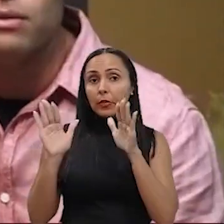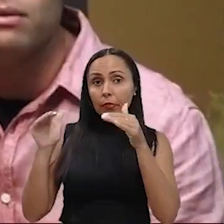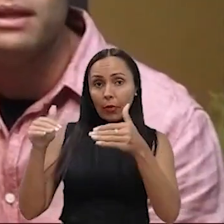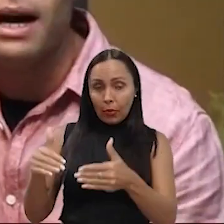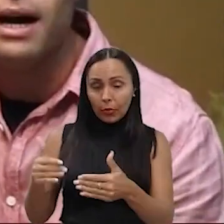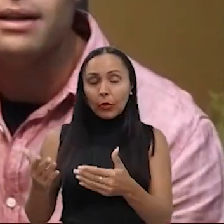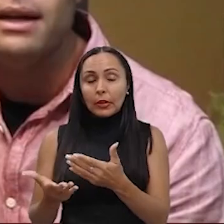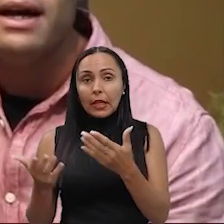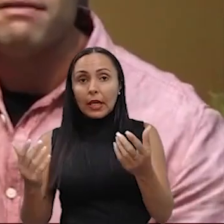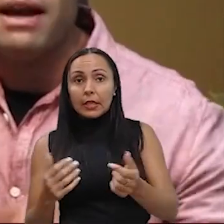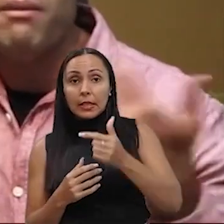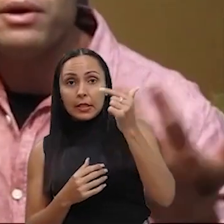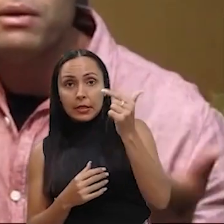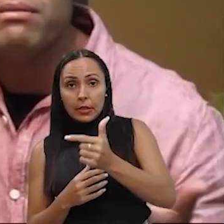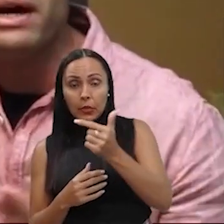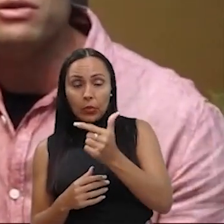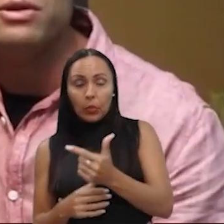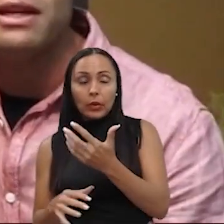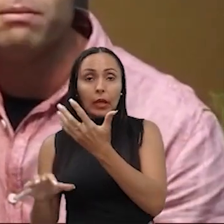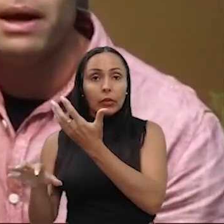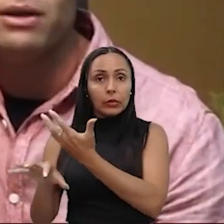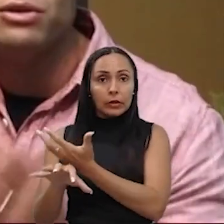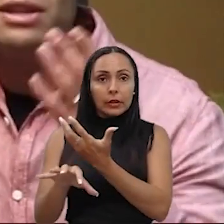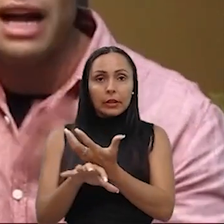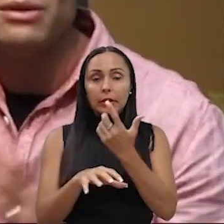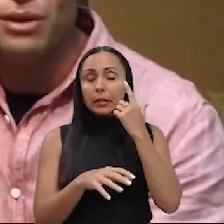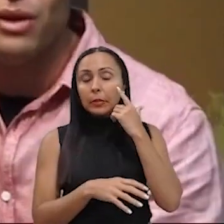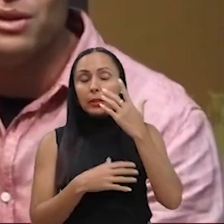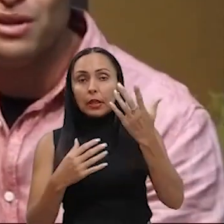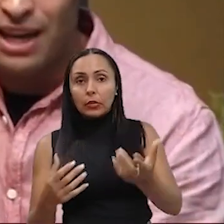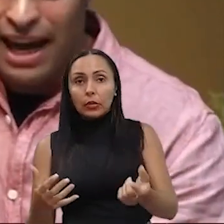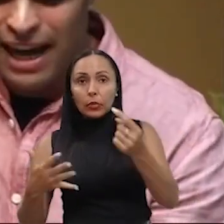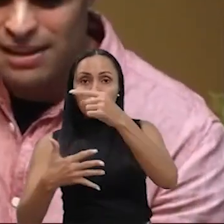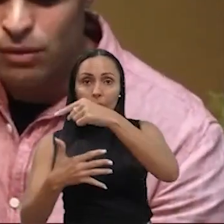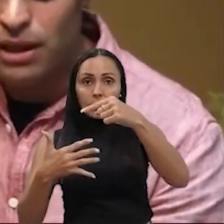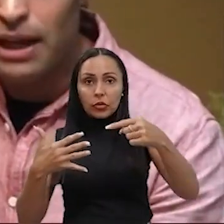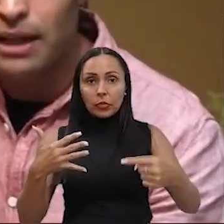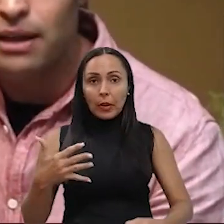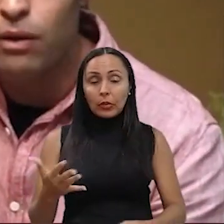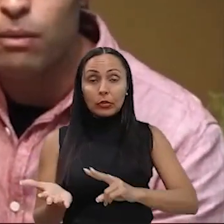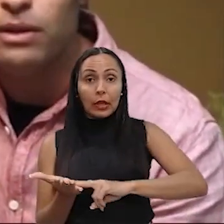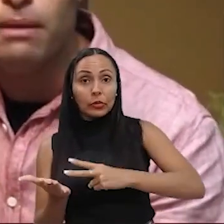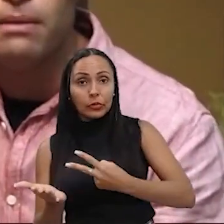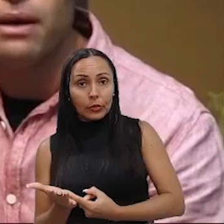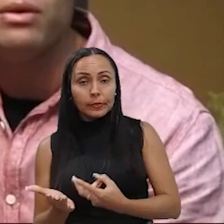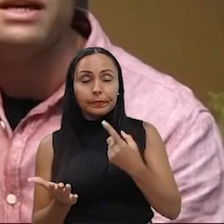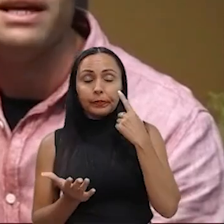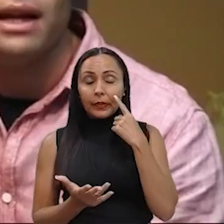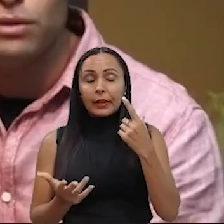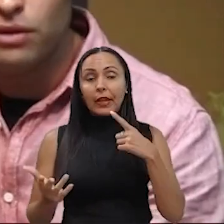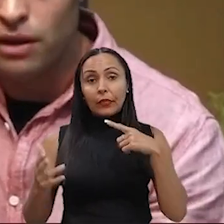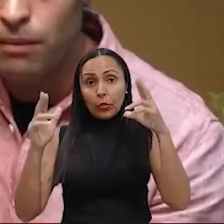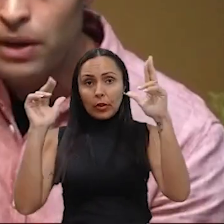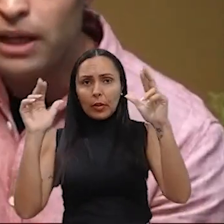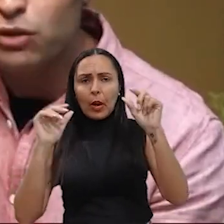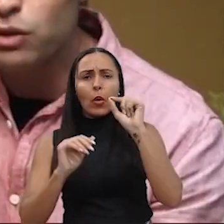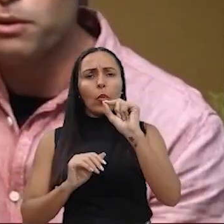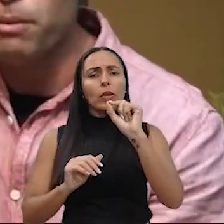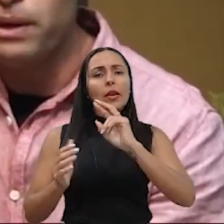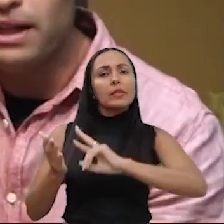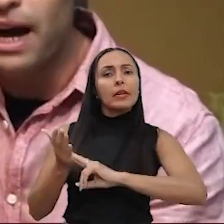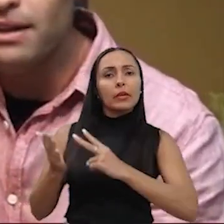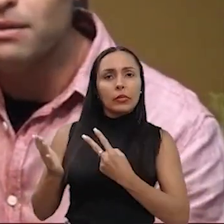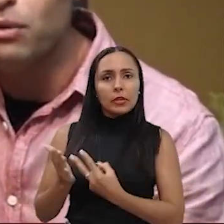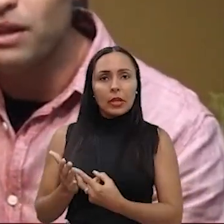nessa segunda unidade falar um pouquinho mais sobre os aspectos tradutórios. Essa unidade teve como tema o que é tradução,